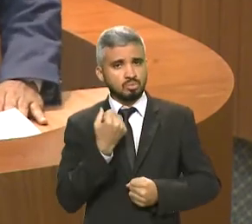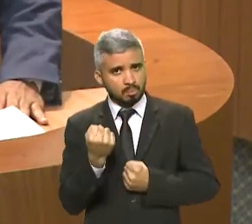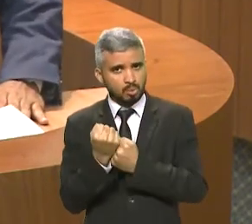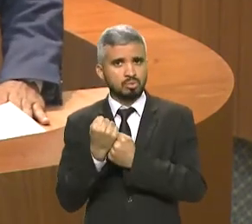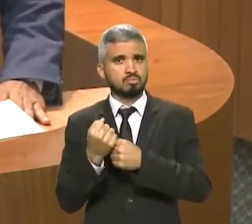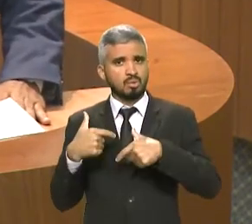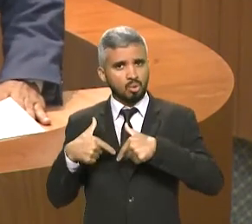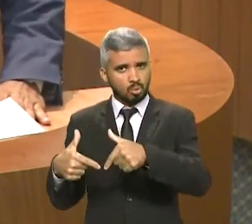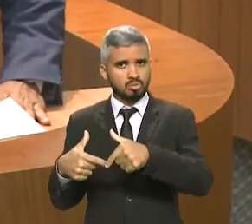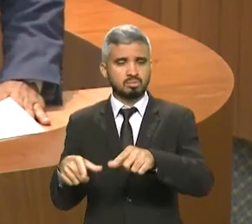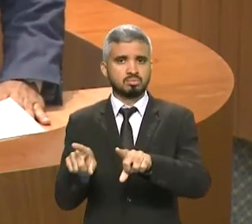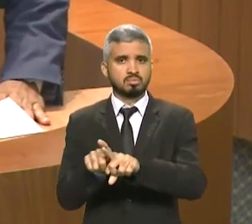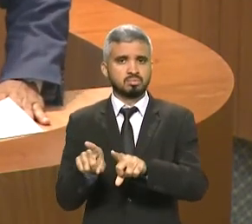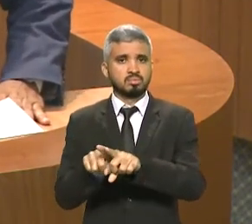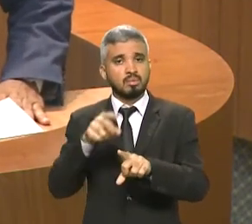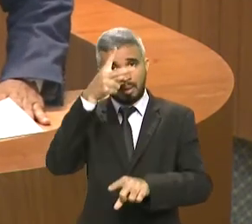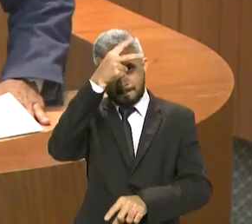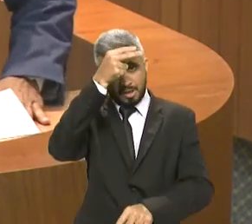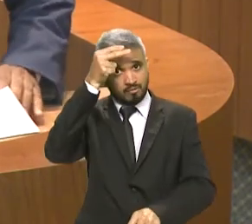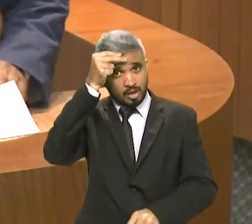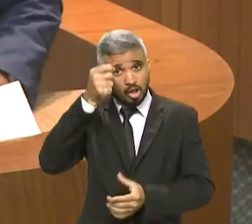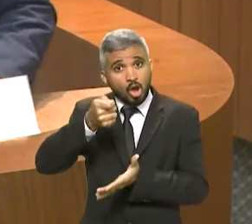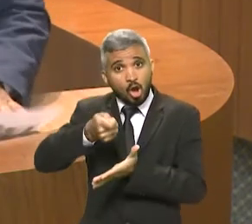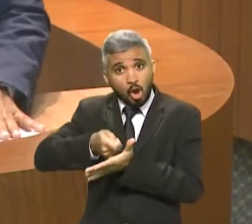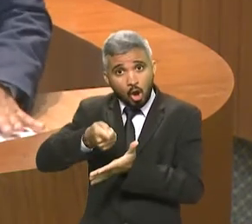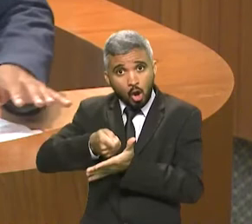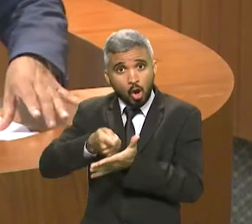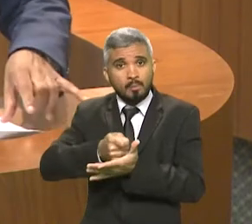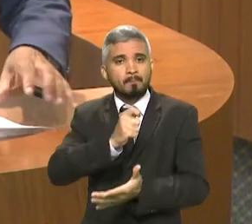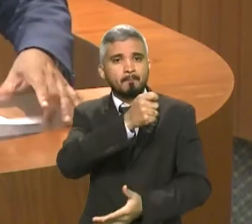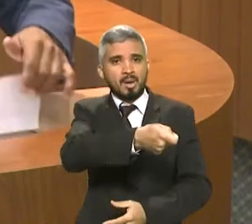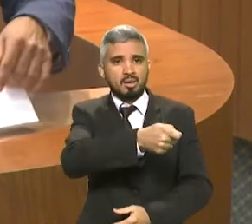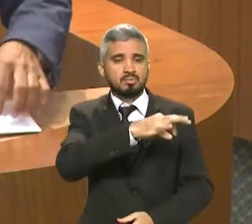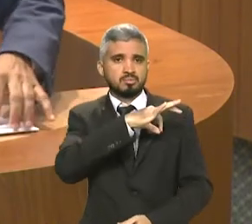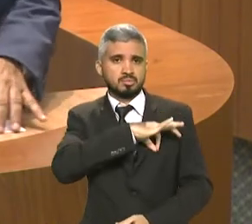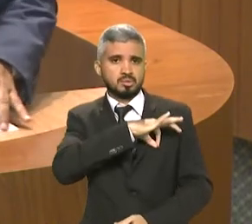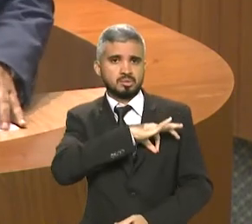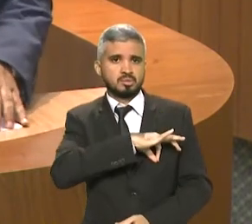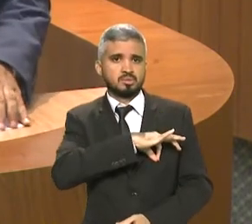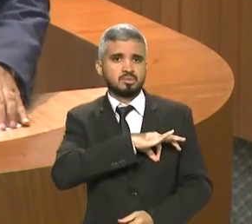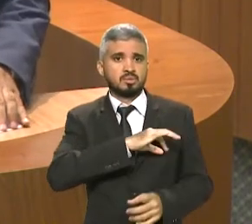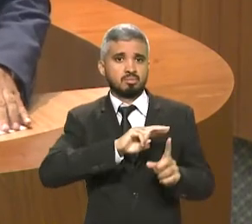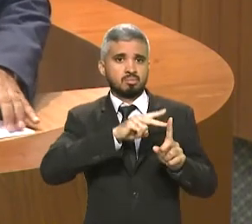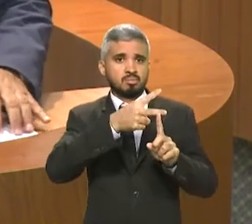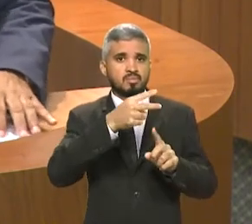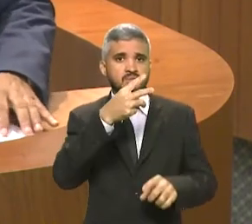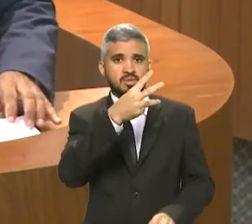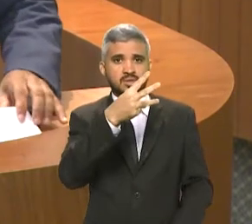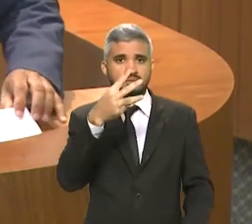para que a prefeita possa conceder o reajuste de 33,24% e também possa